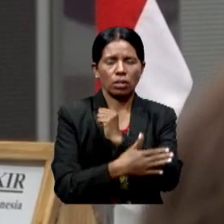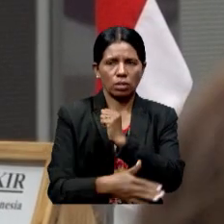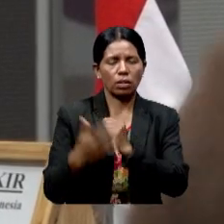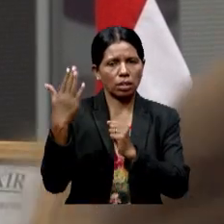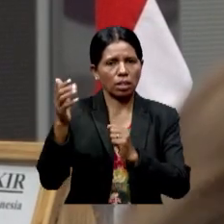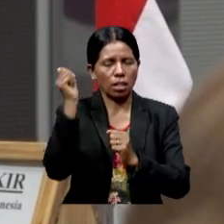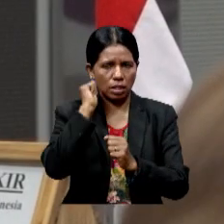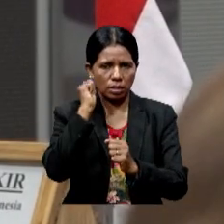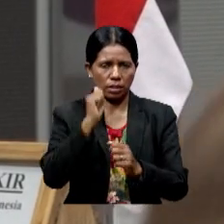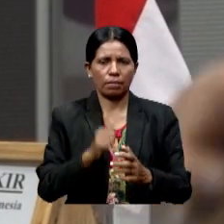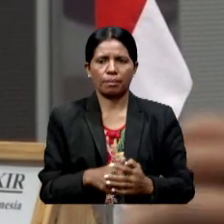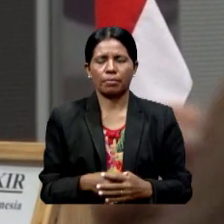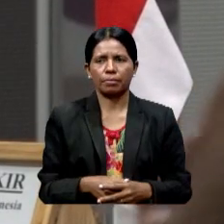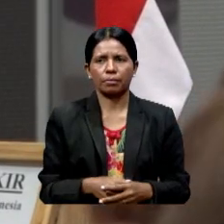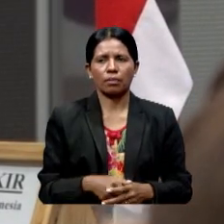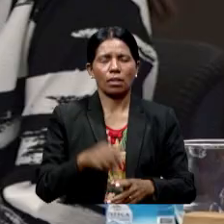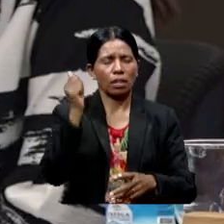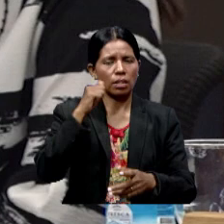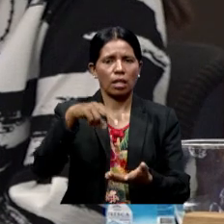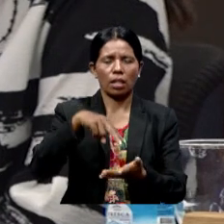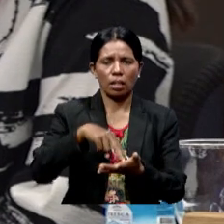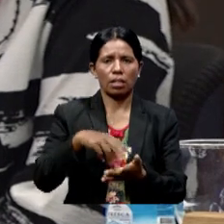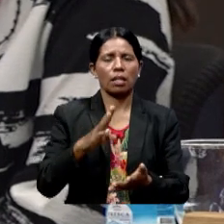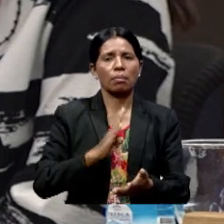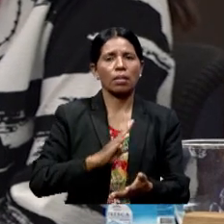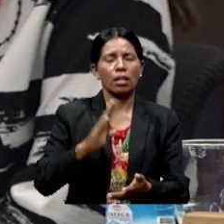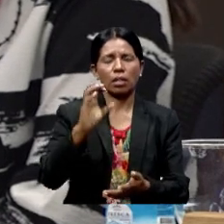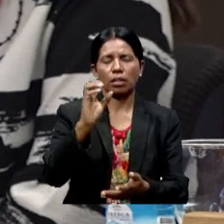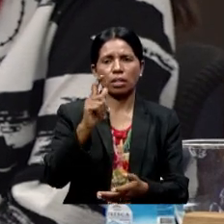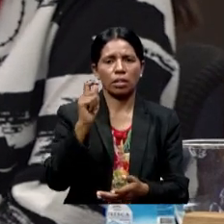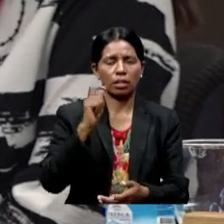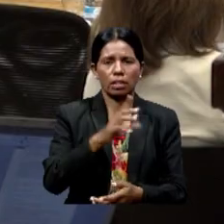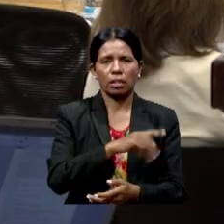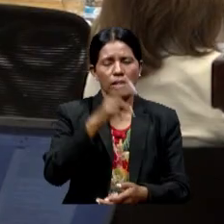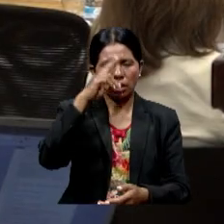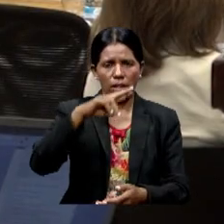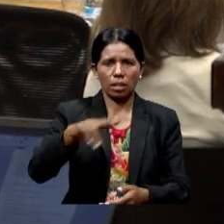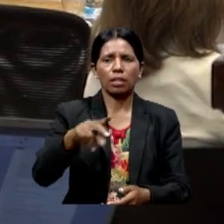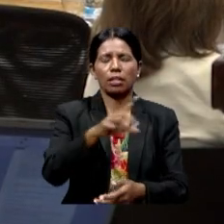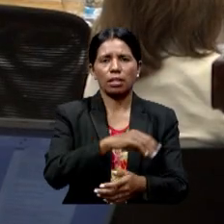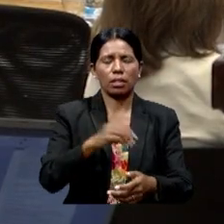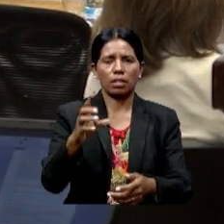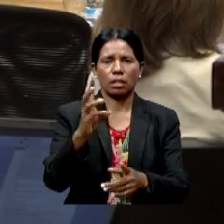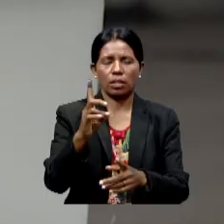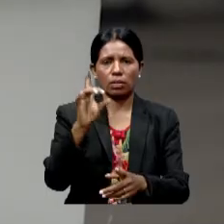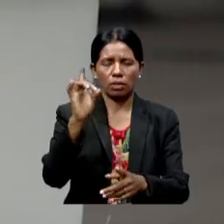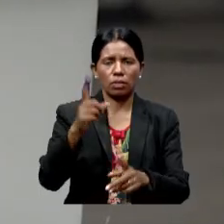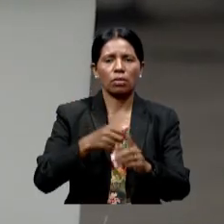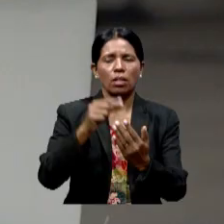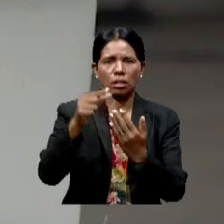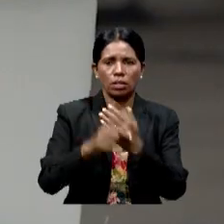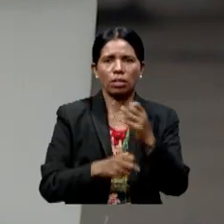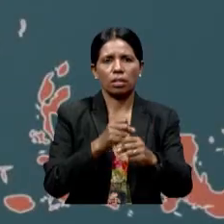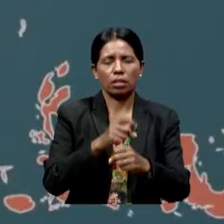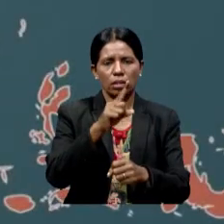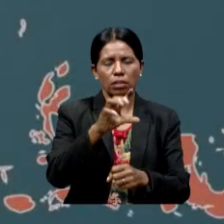Sudeste. ASEAN Hari e a Bangkok, Tailândia, loron walu fulano agosto, tina rihun ida atusia neno loresin